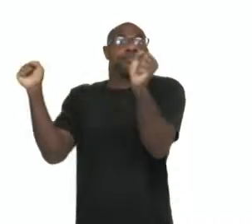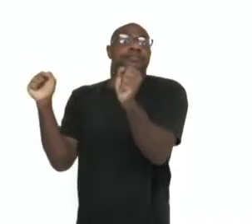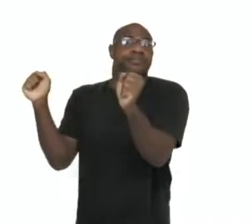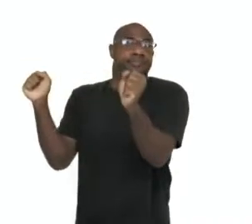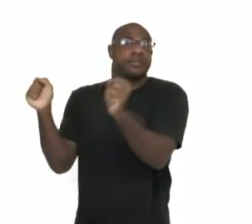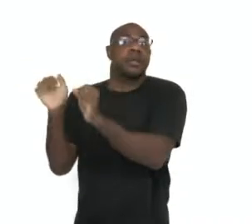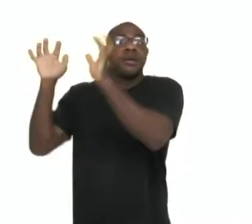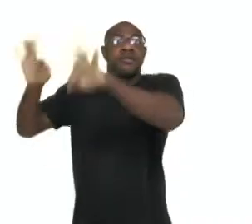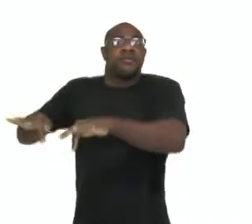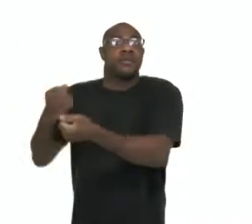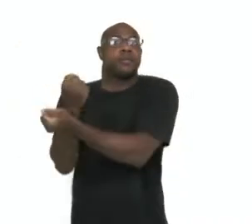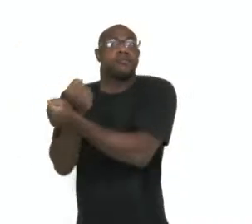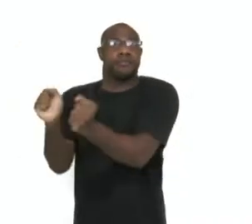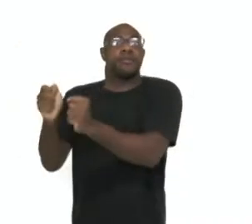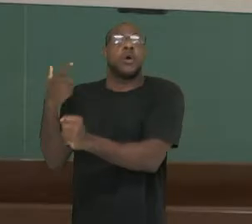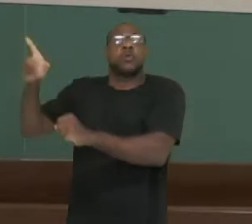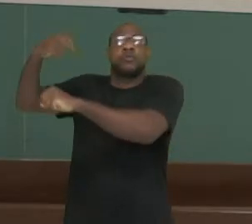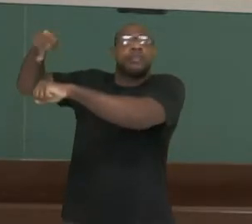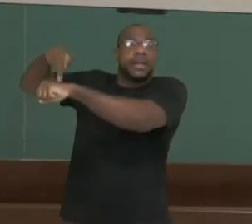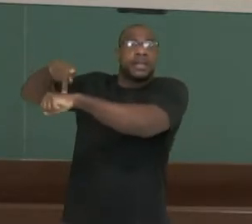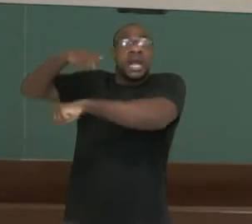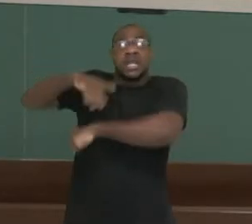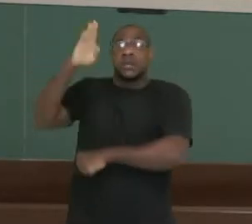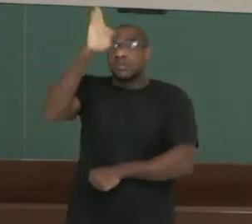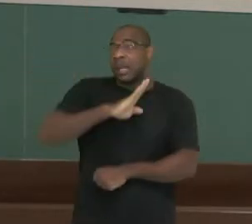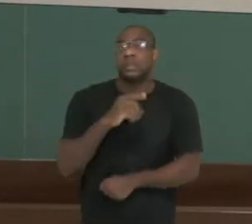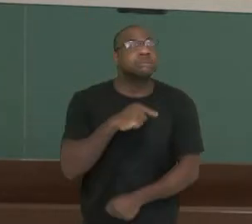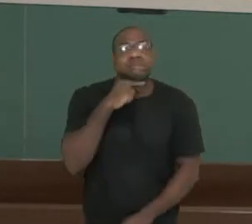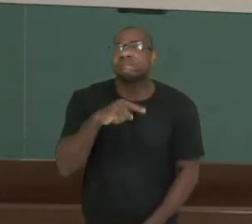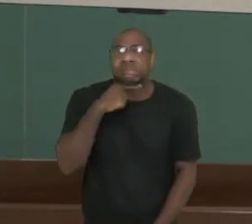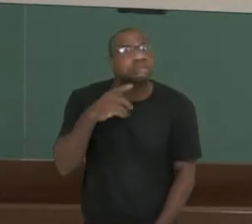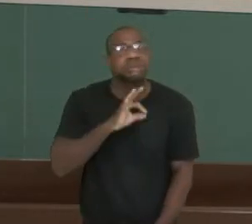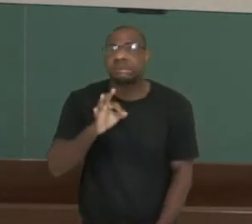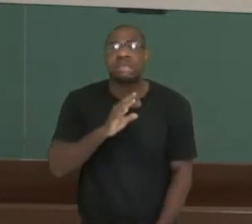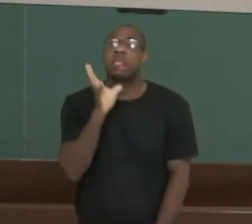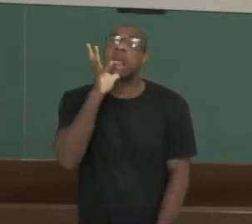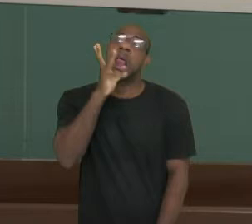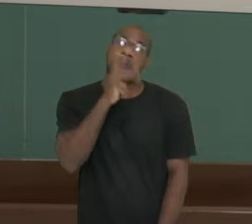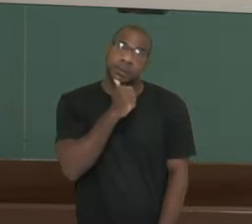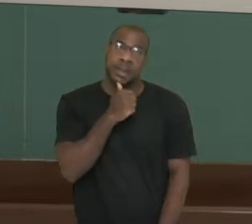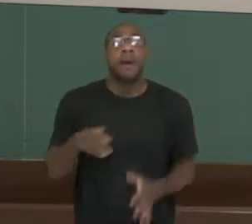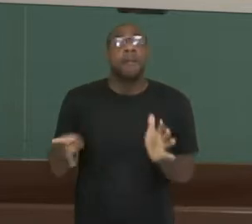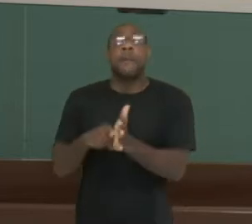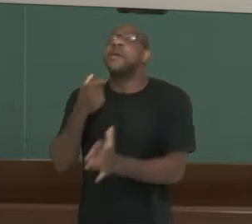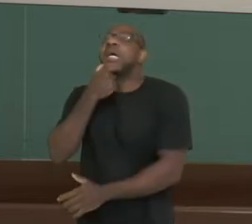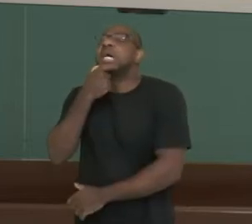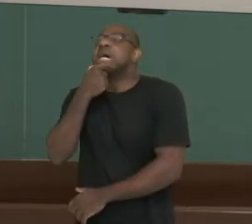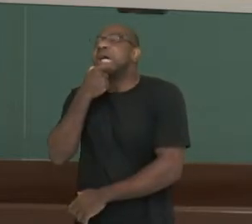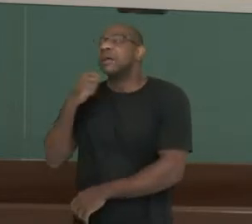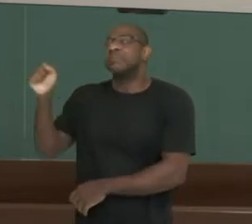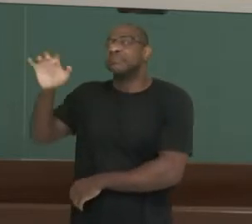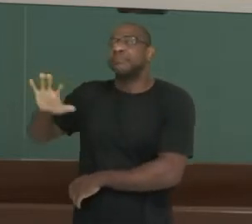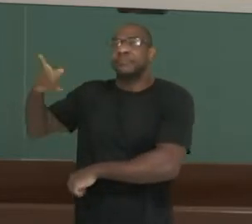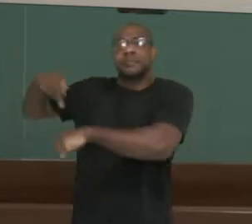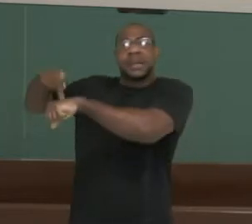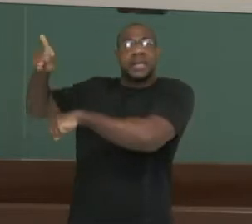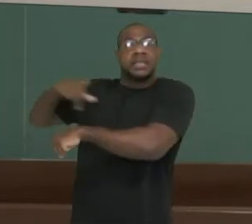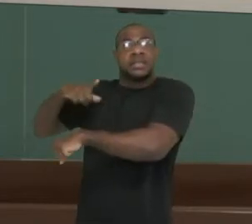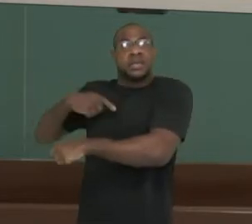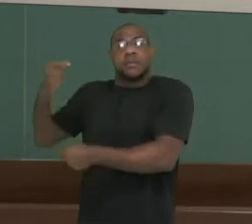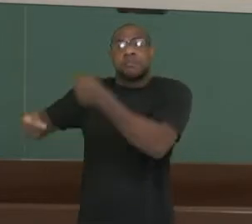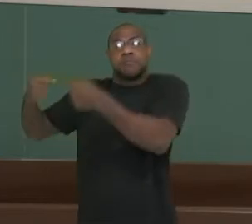colocado fim à escravidão. A gente vai ver, por exemplo, a própria Inglaterra que havia já interferido na nossa